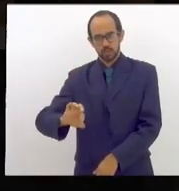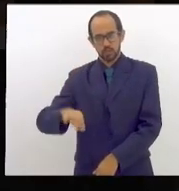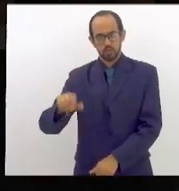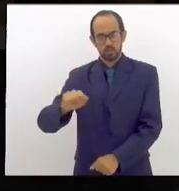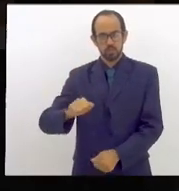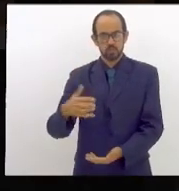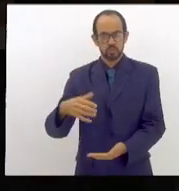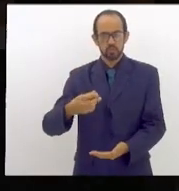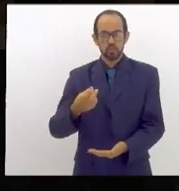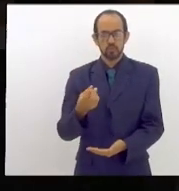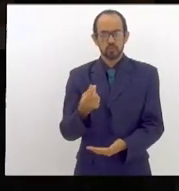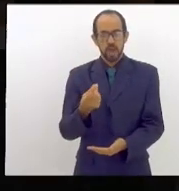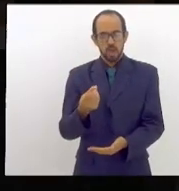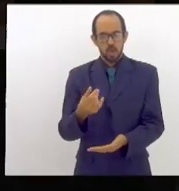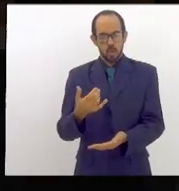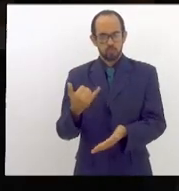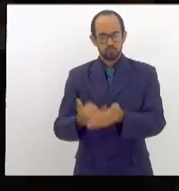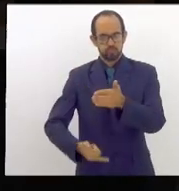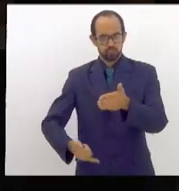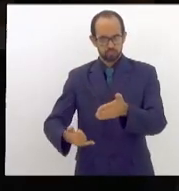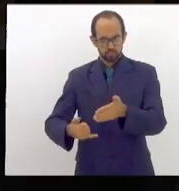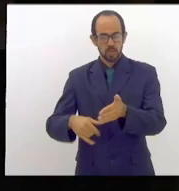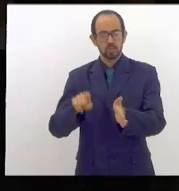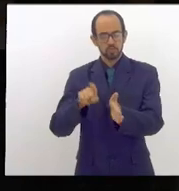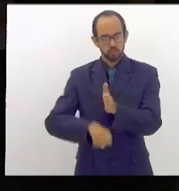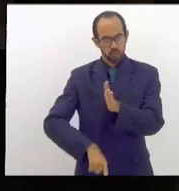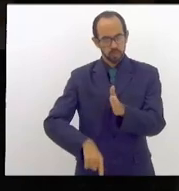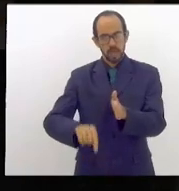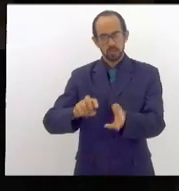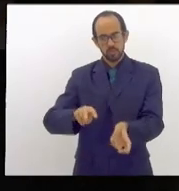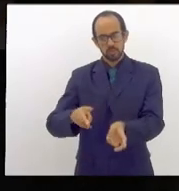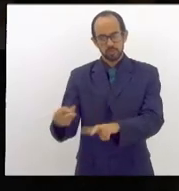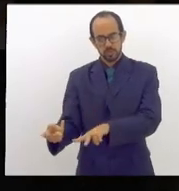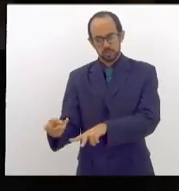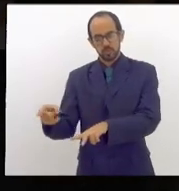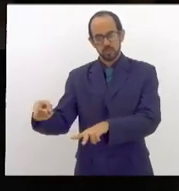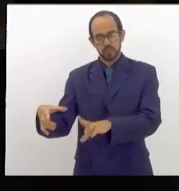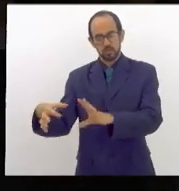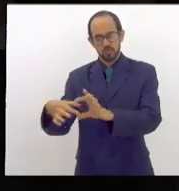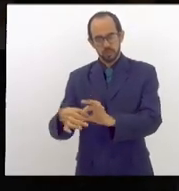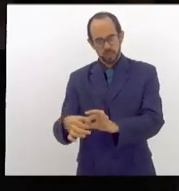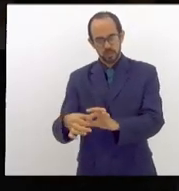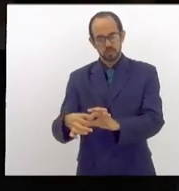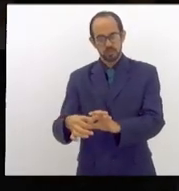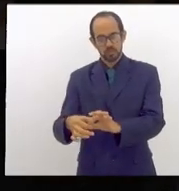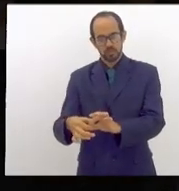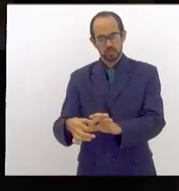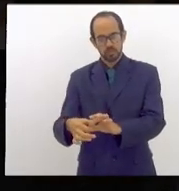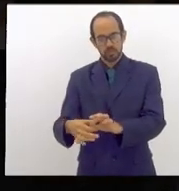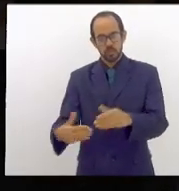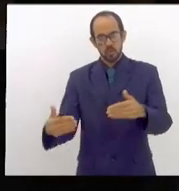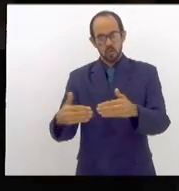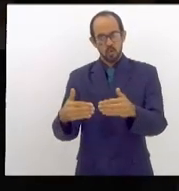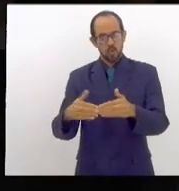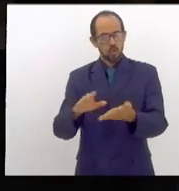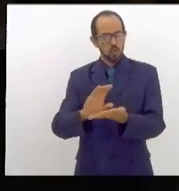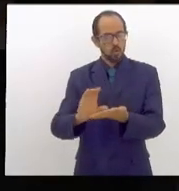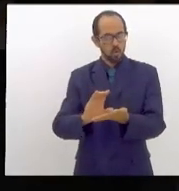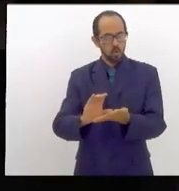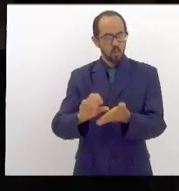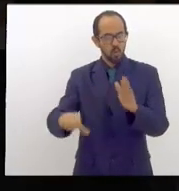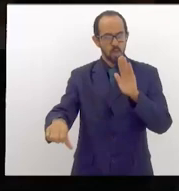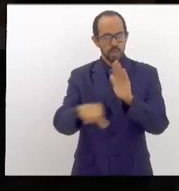tributária do exercício deduzidas as transferências e vinculações constitucionais Ilegais e não